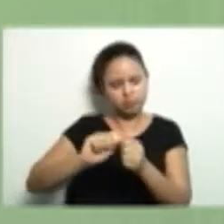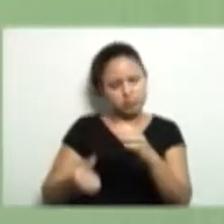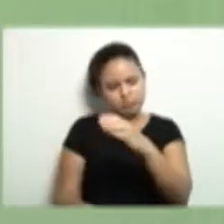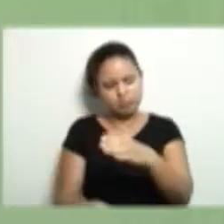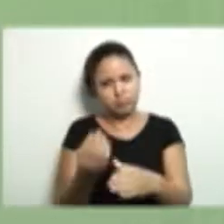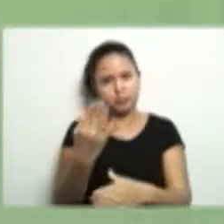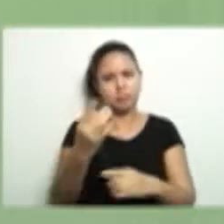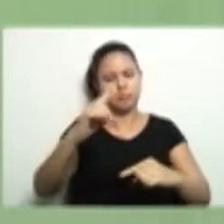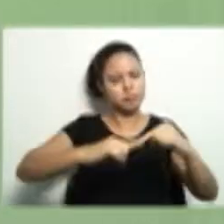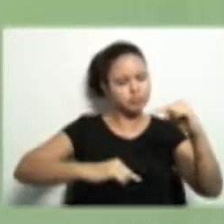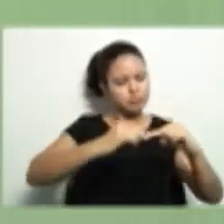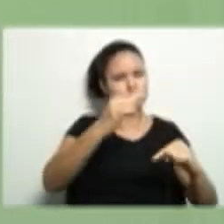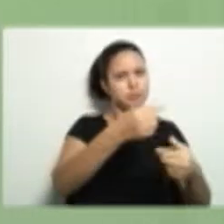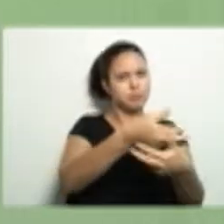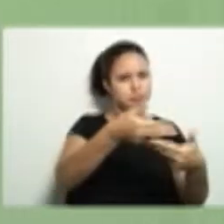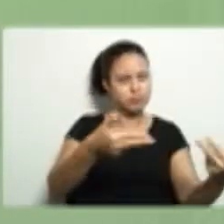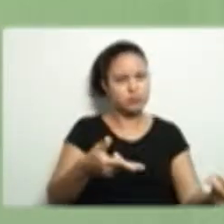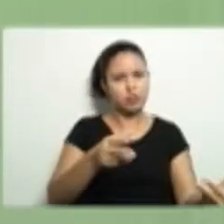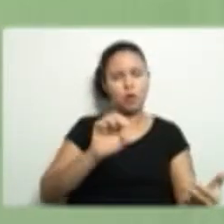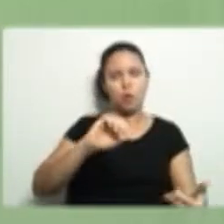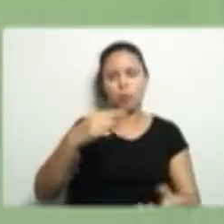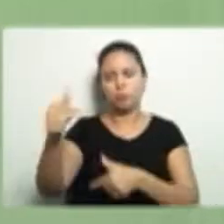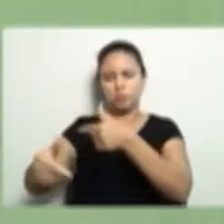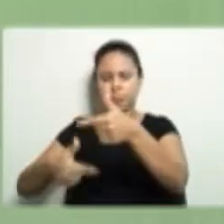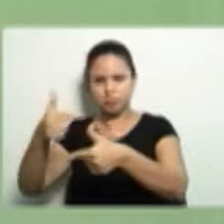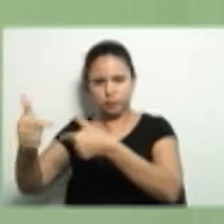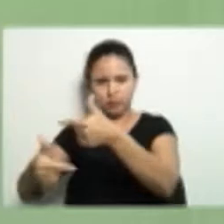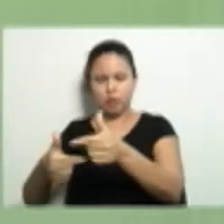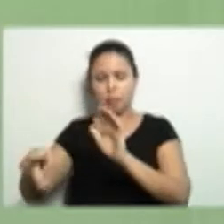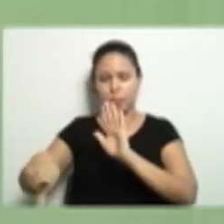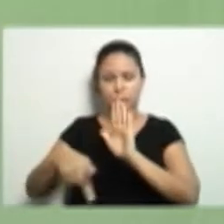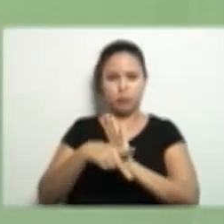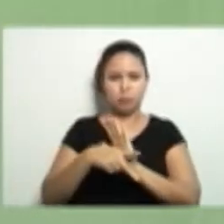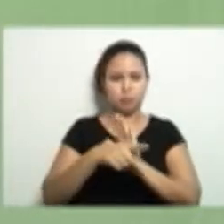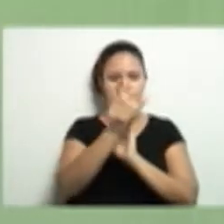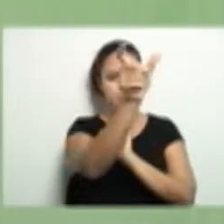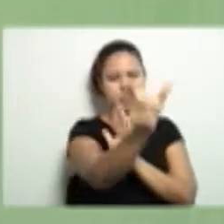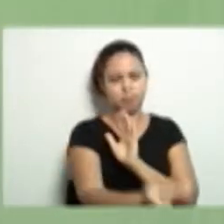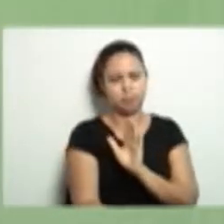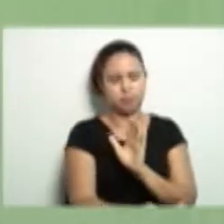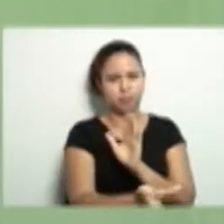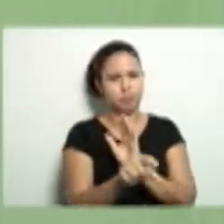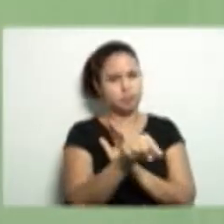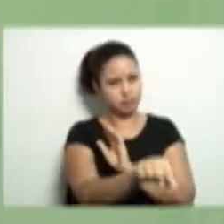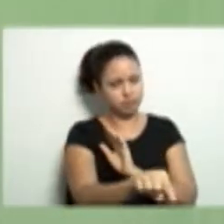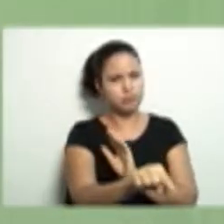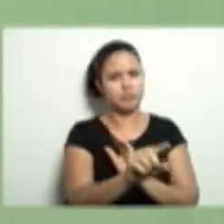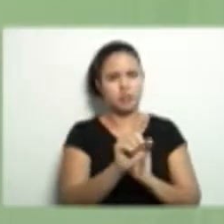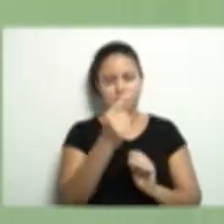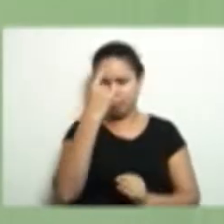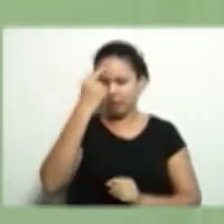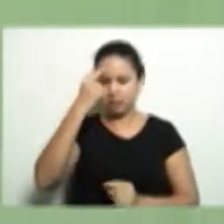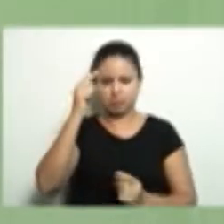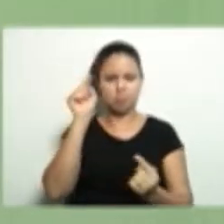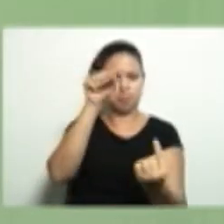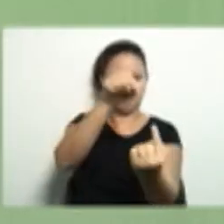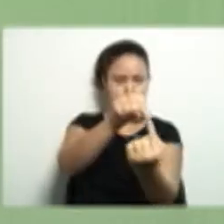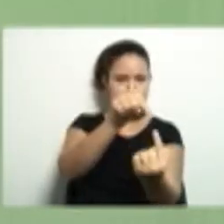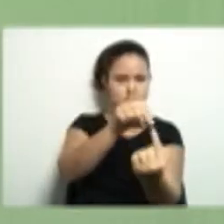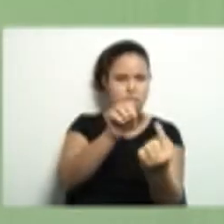tem valor para um grupo específico de clientes. E a gente vai entender que as etapas